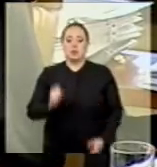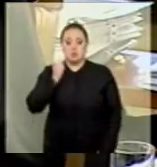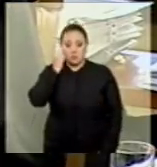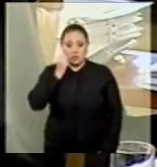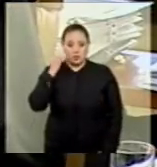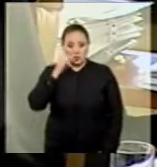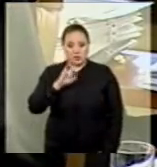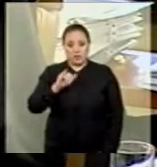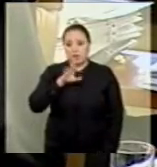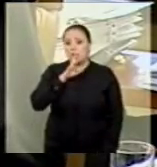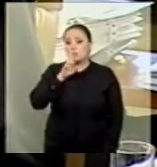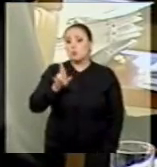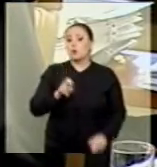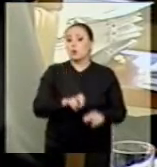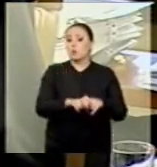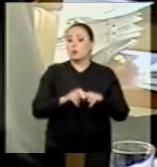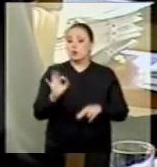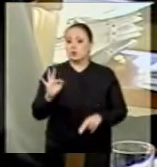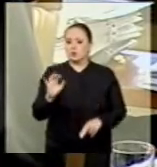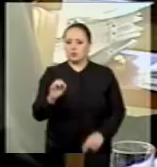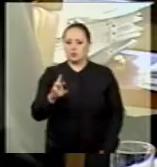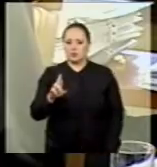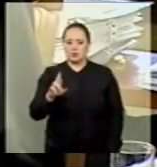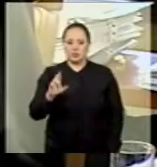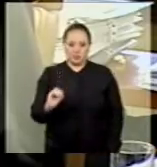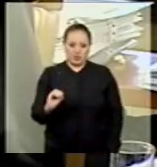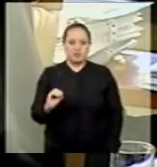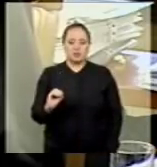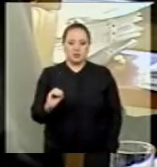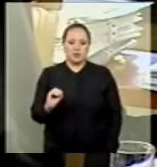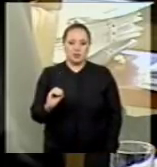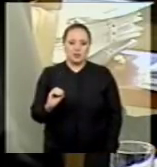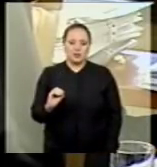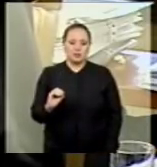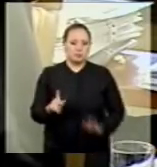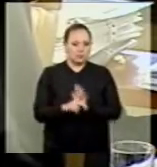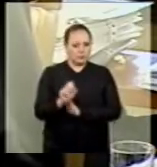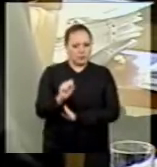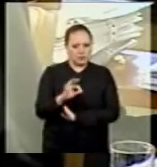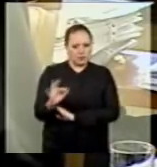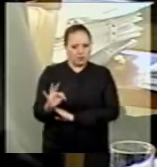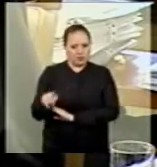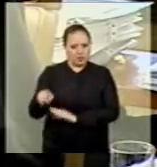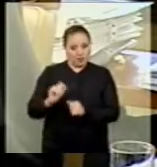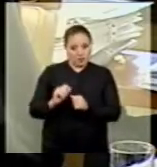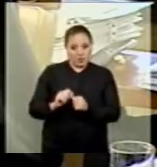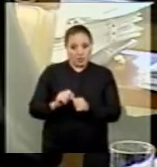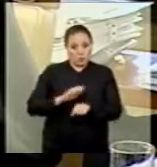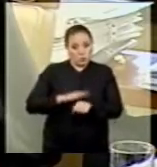vai responder em razão do foro, no foro do Supremo, se ele praticar durante o